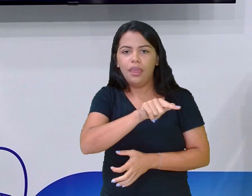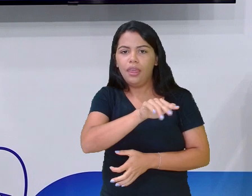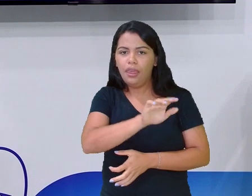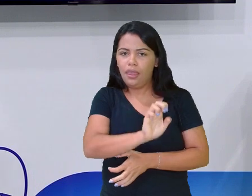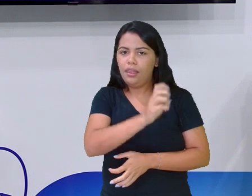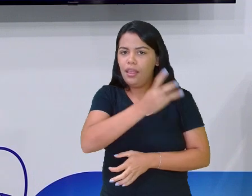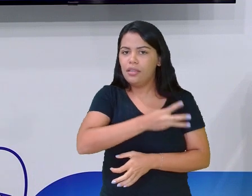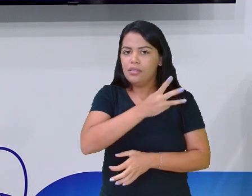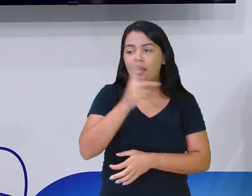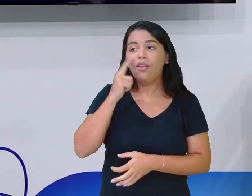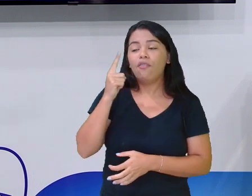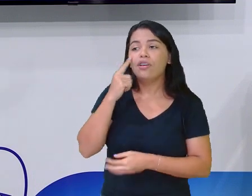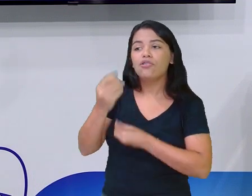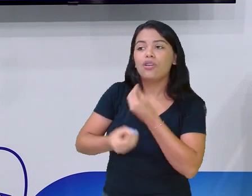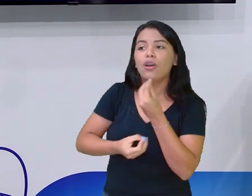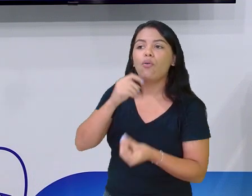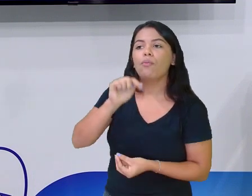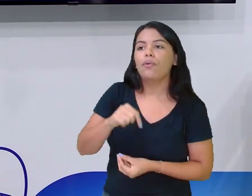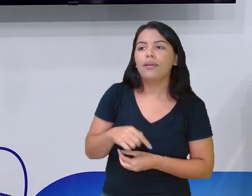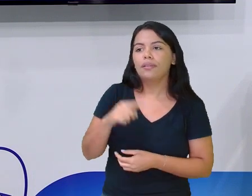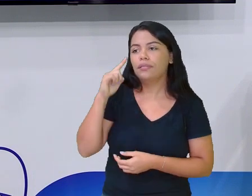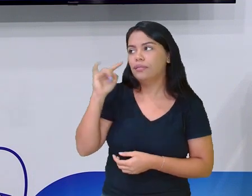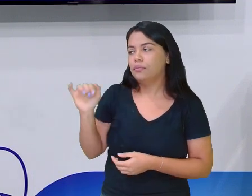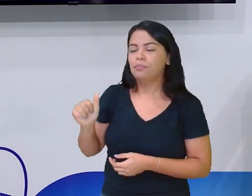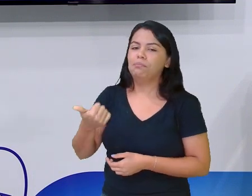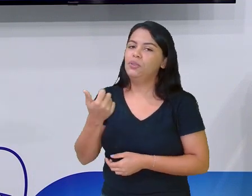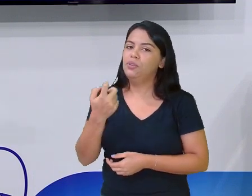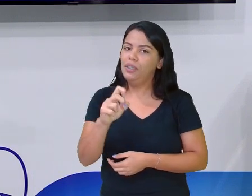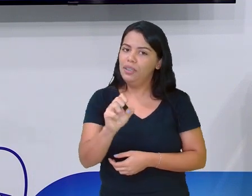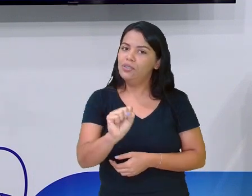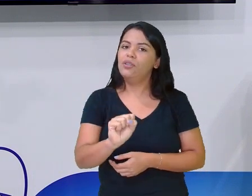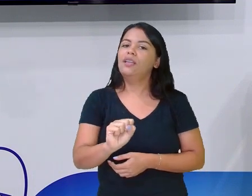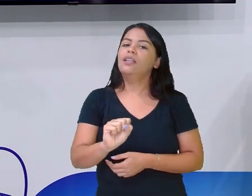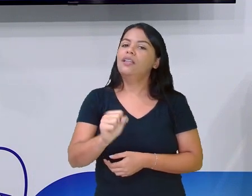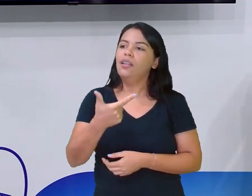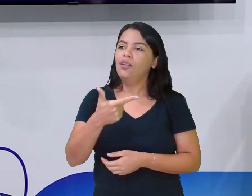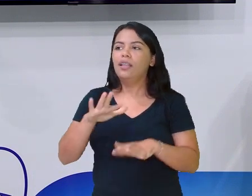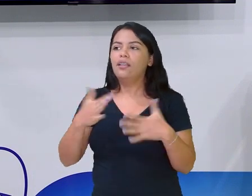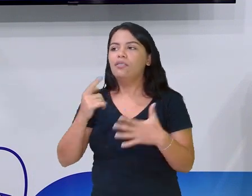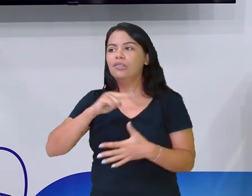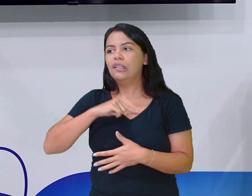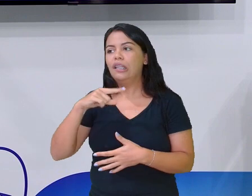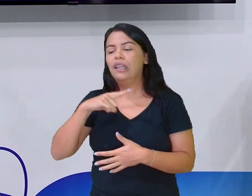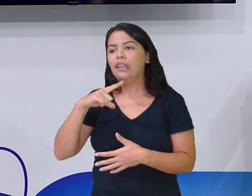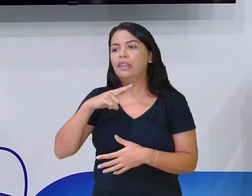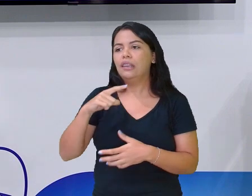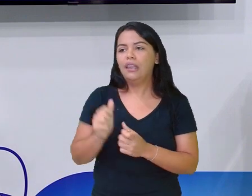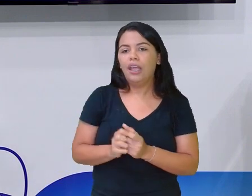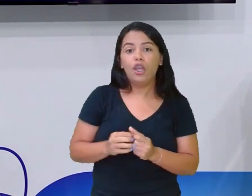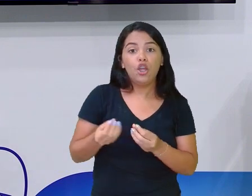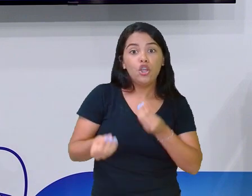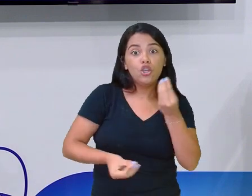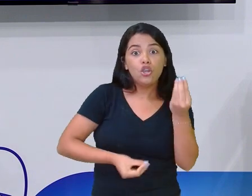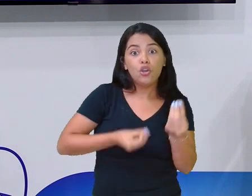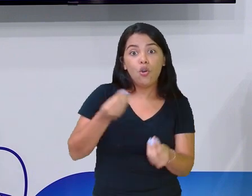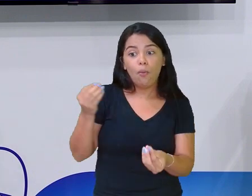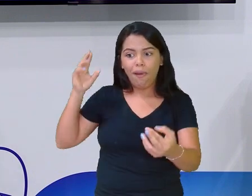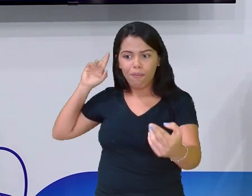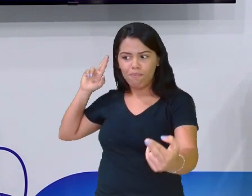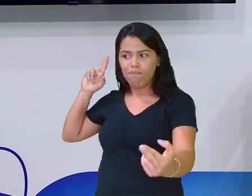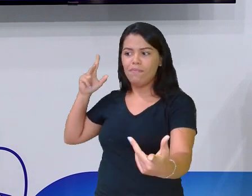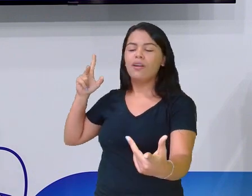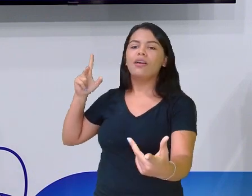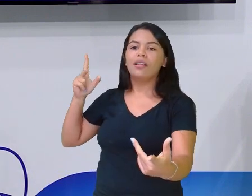desse balé. Gente, essa ilustração é de 1582, então a gente tem essa dimensão da diferença,